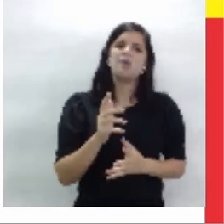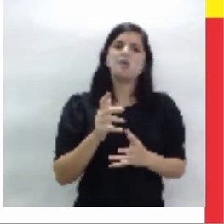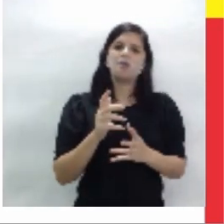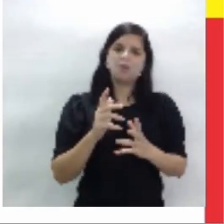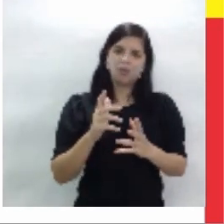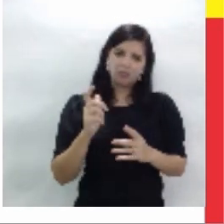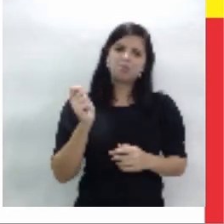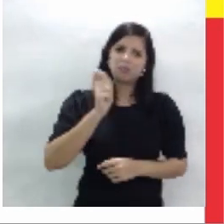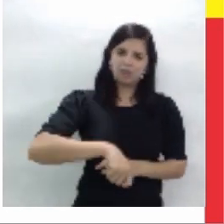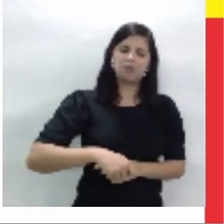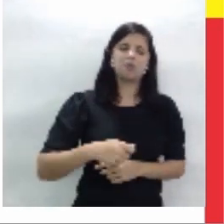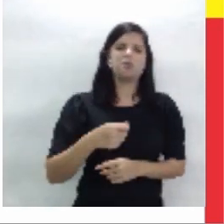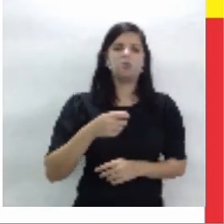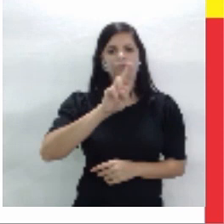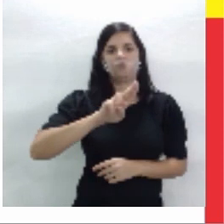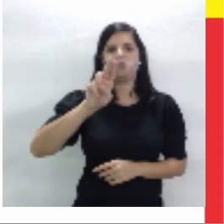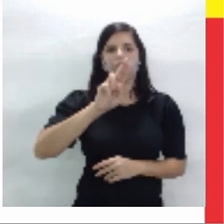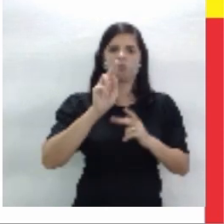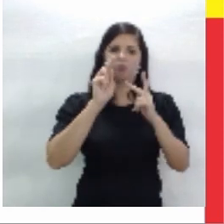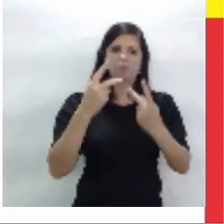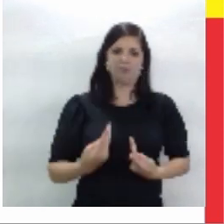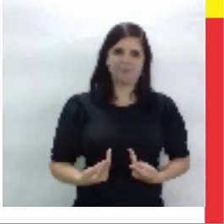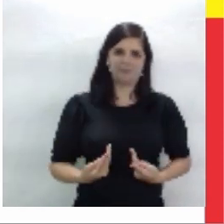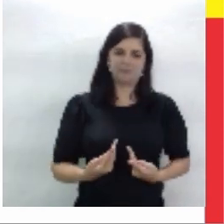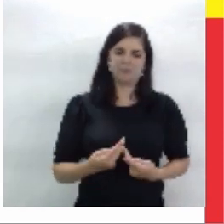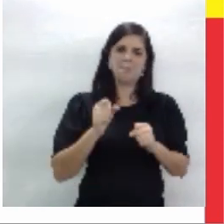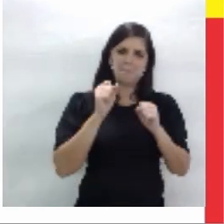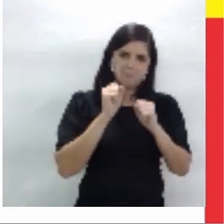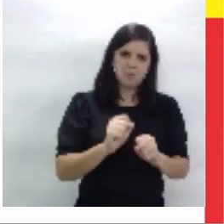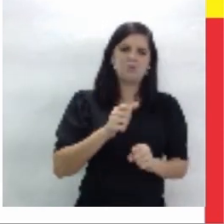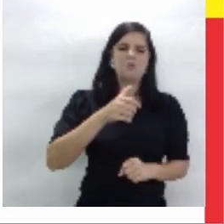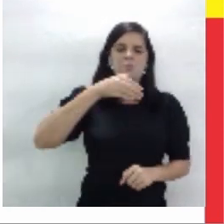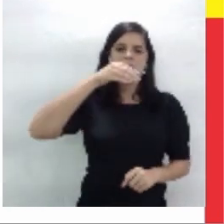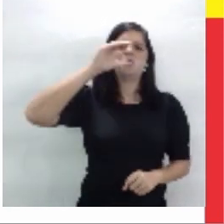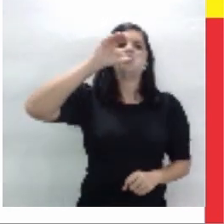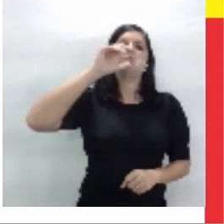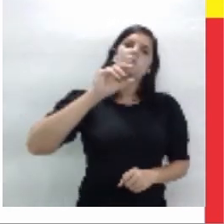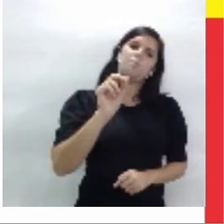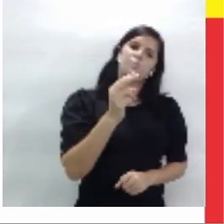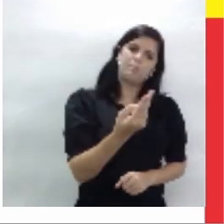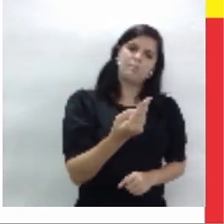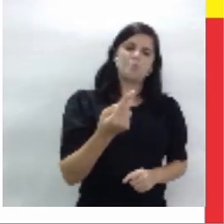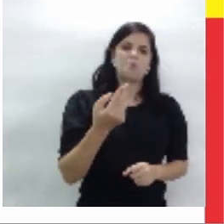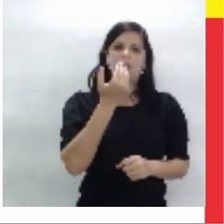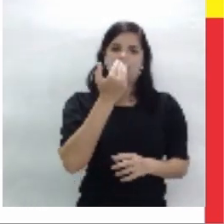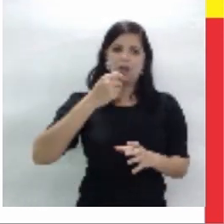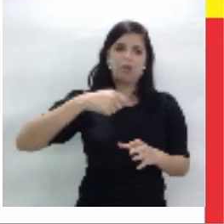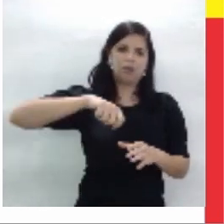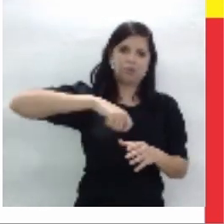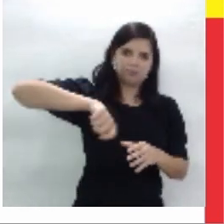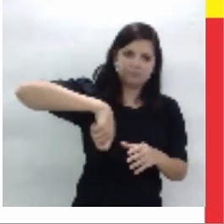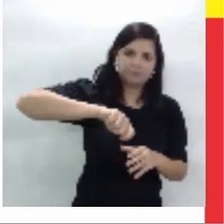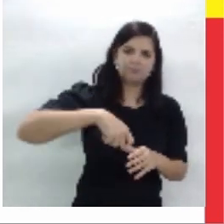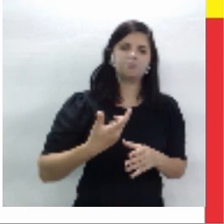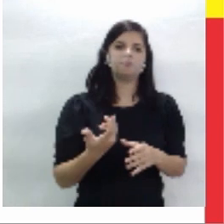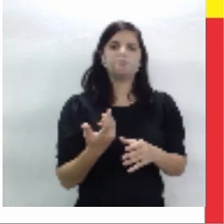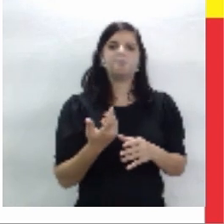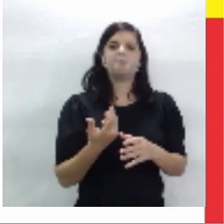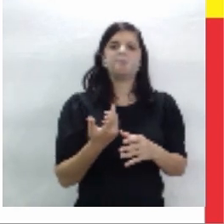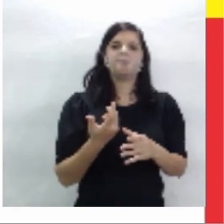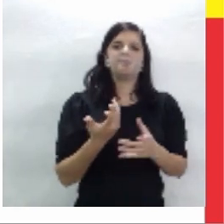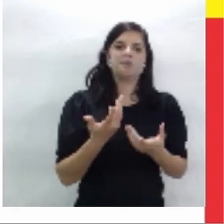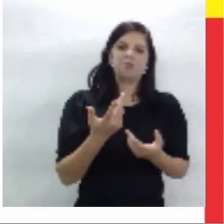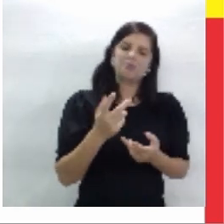suficiente para o consumo humano, tanto para beber, tá? Ou para preparar algum alimento, ou para fazer